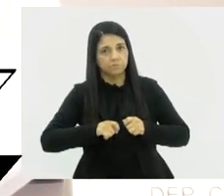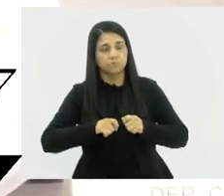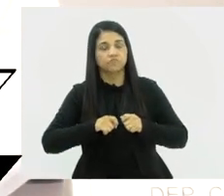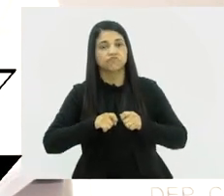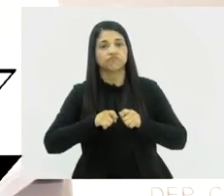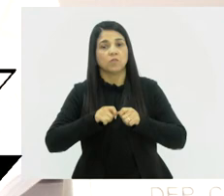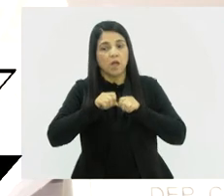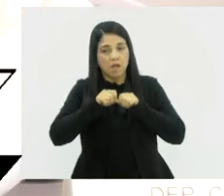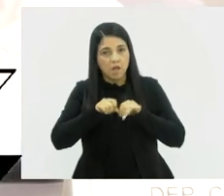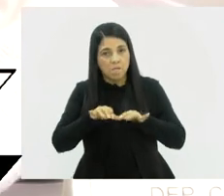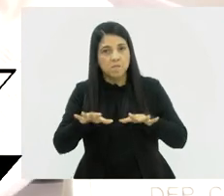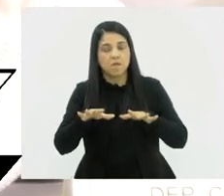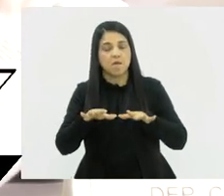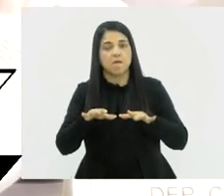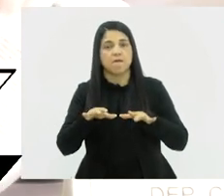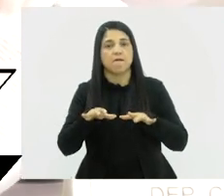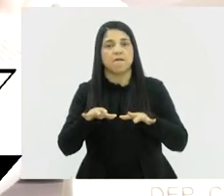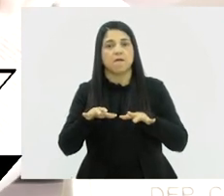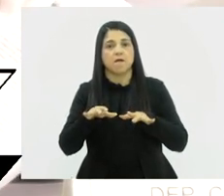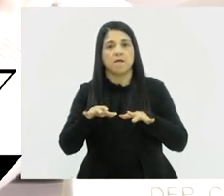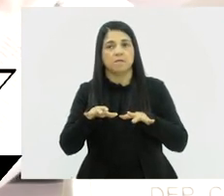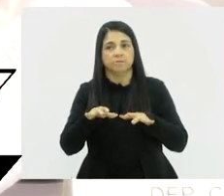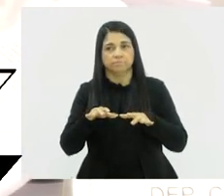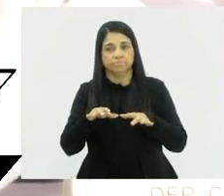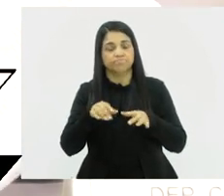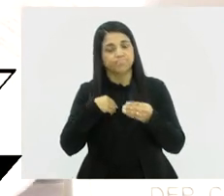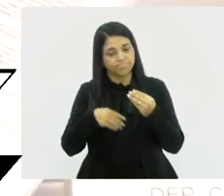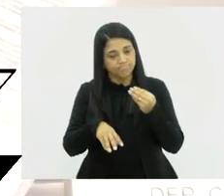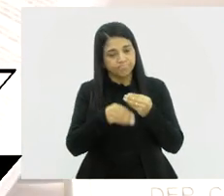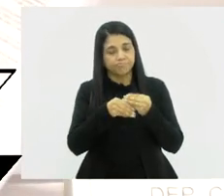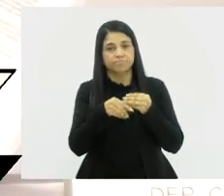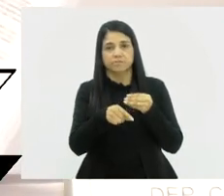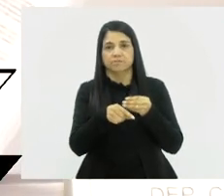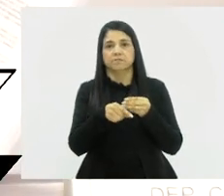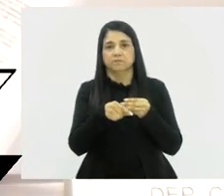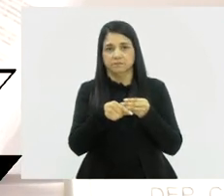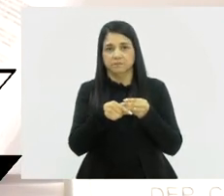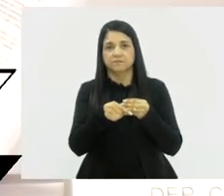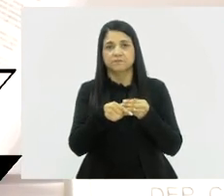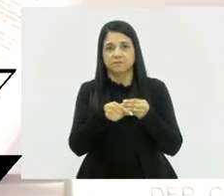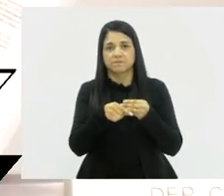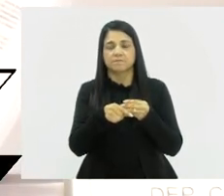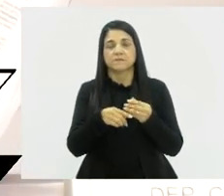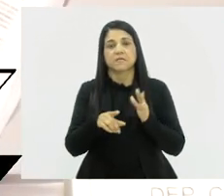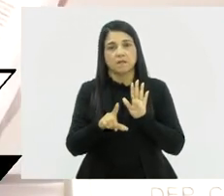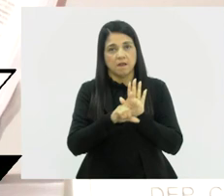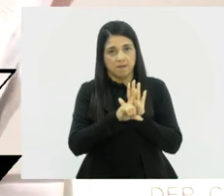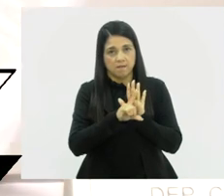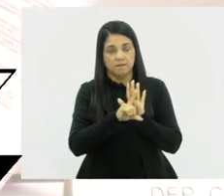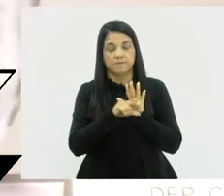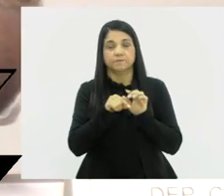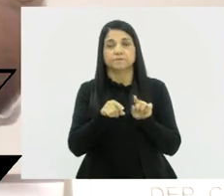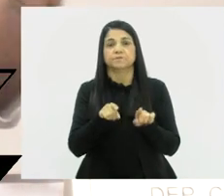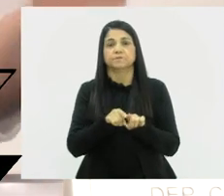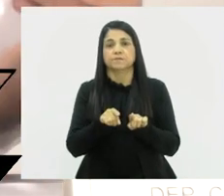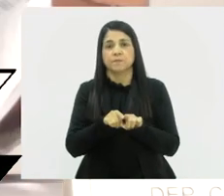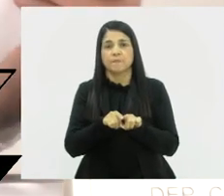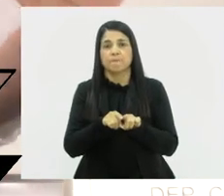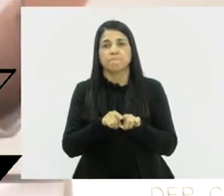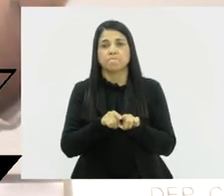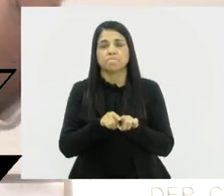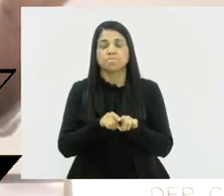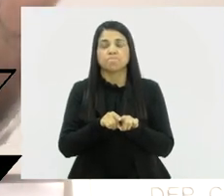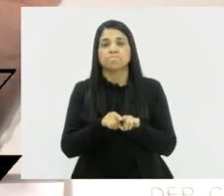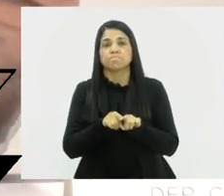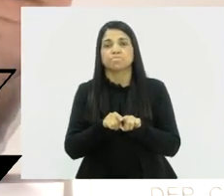ampliar isso, atualizar esse ponto, viu, deputado Rodrigo, está querendo atualizar essa lei. Em relação à